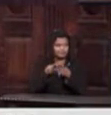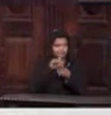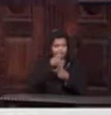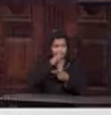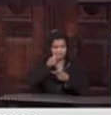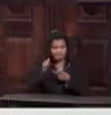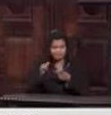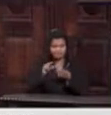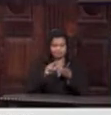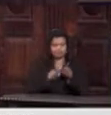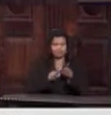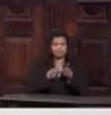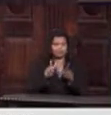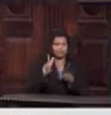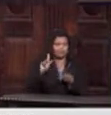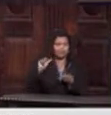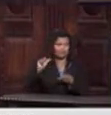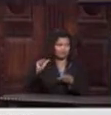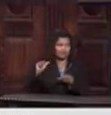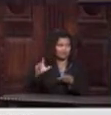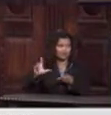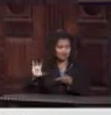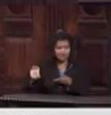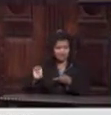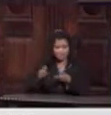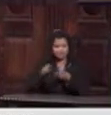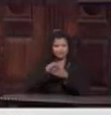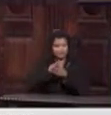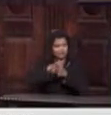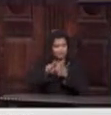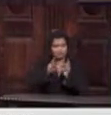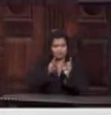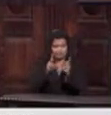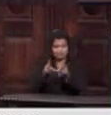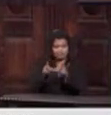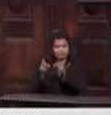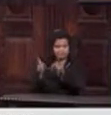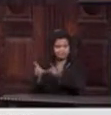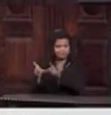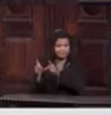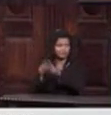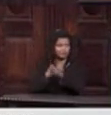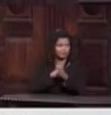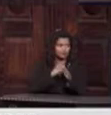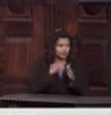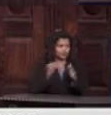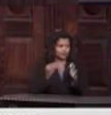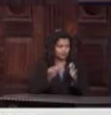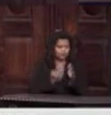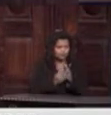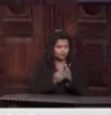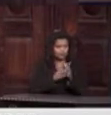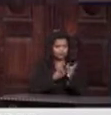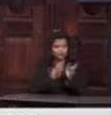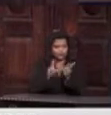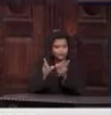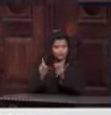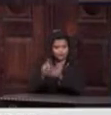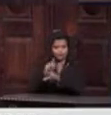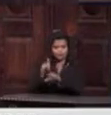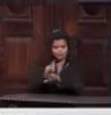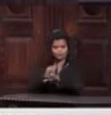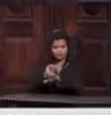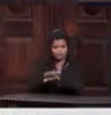venderam a Vale do Rio Doce e foram vendendo. Venderam tudo que estava à disposição naquele momento